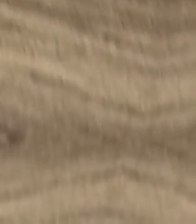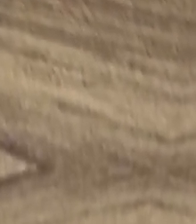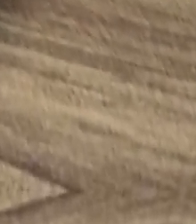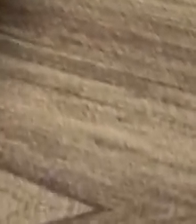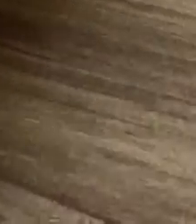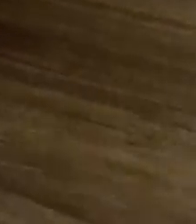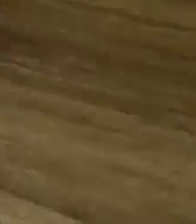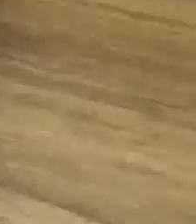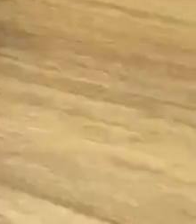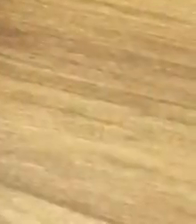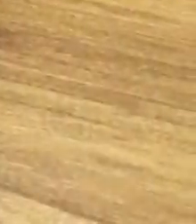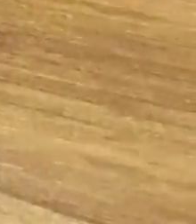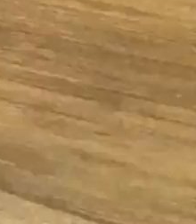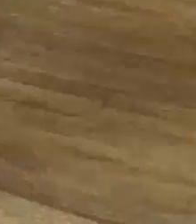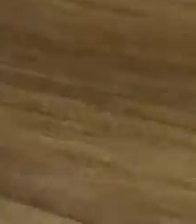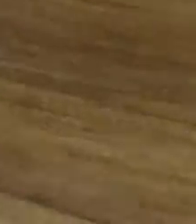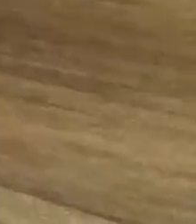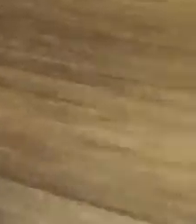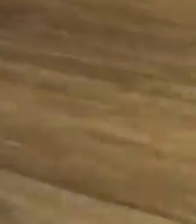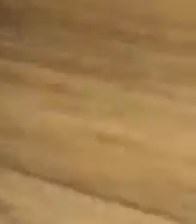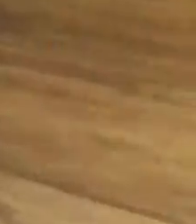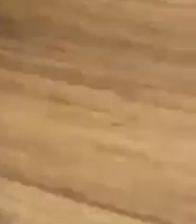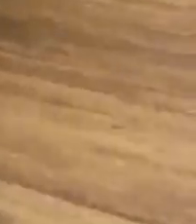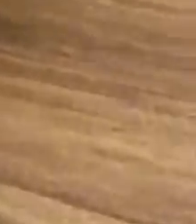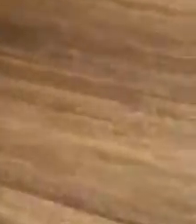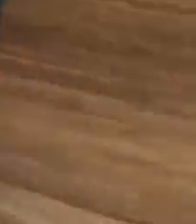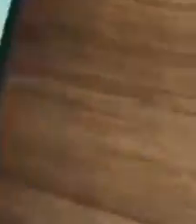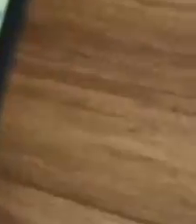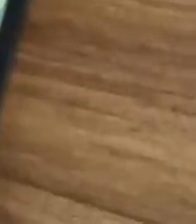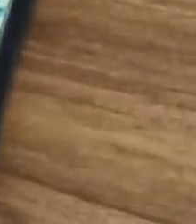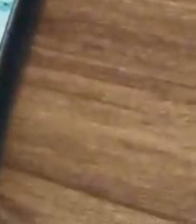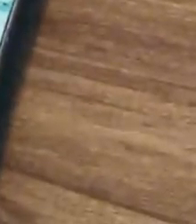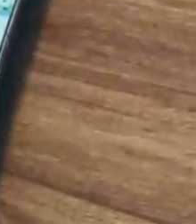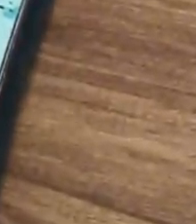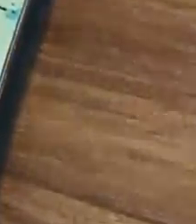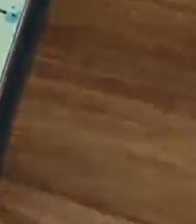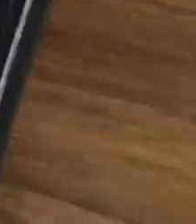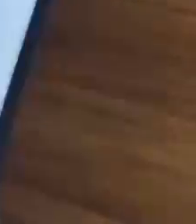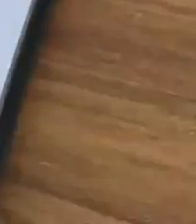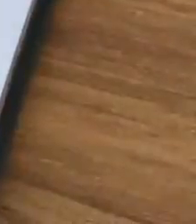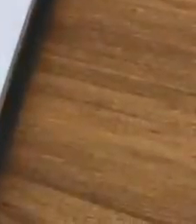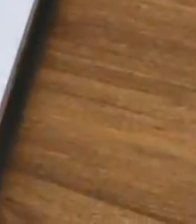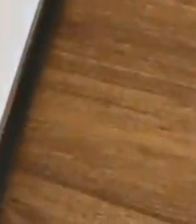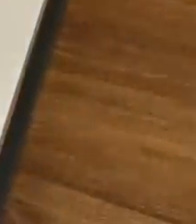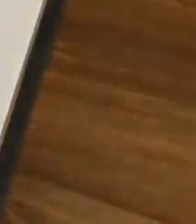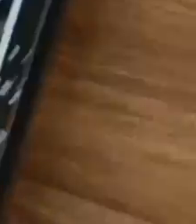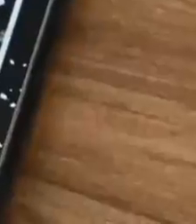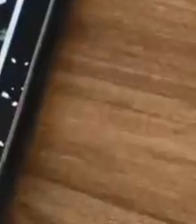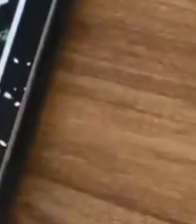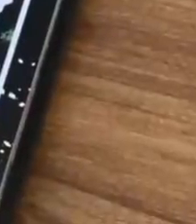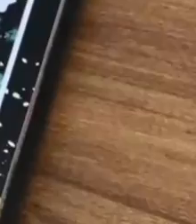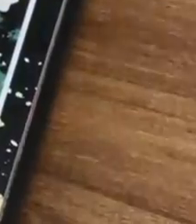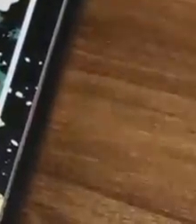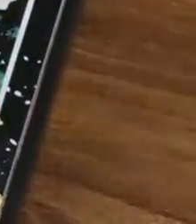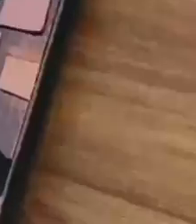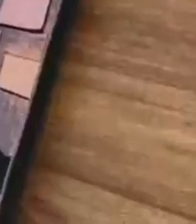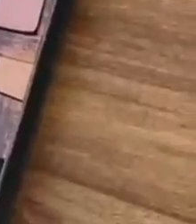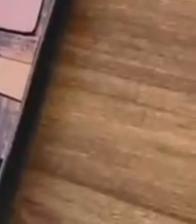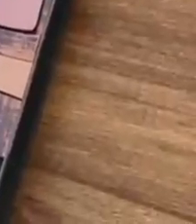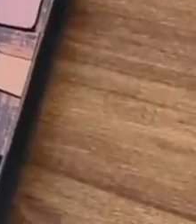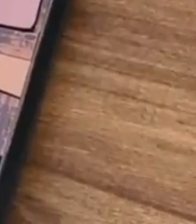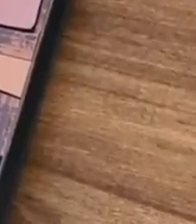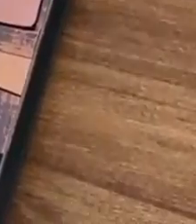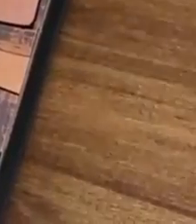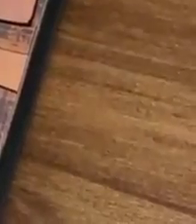do crime no sentido de fazer vinganças urbanas de trazer justiça social através de vinganças urbanas